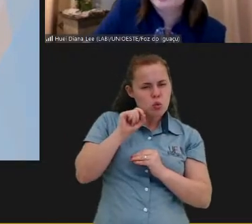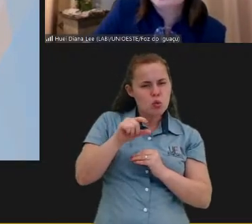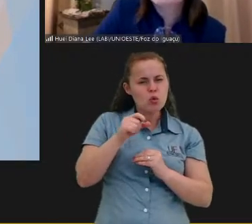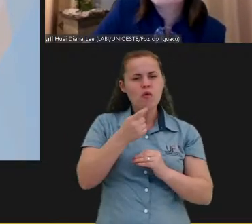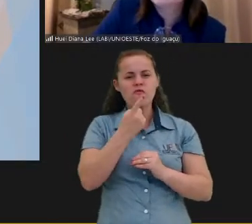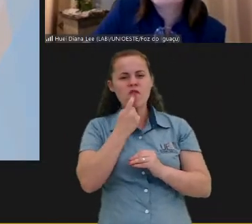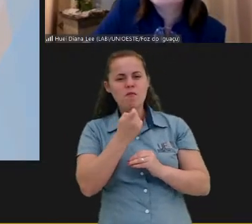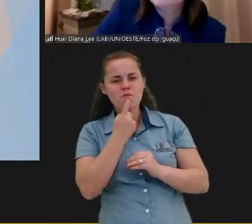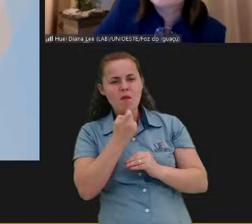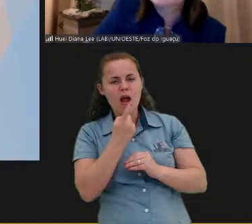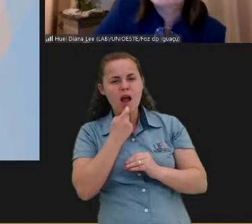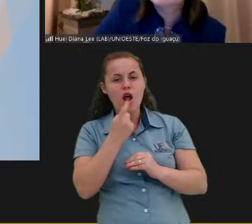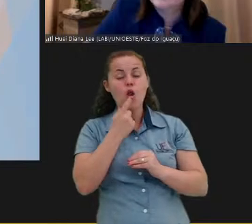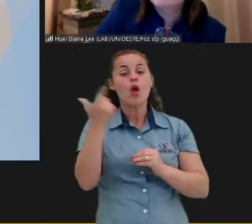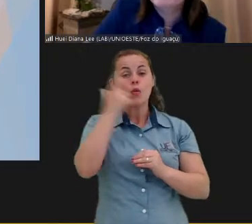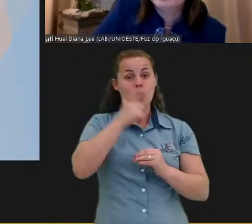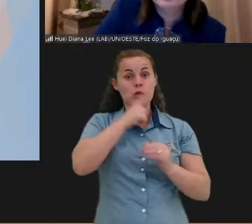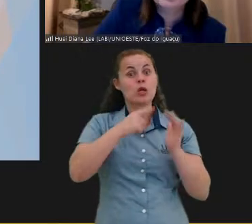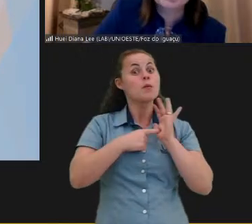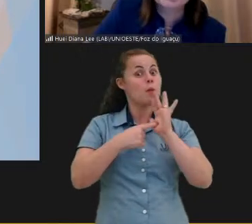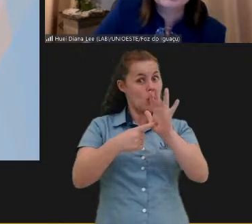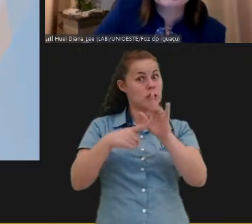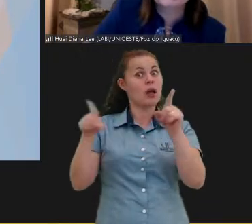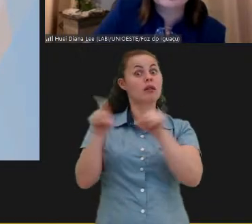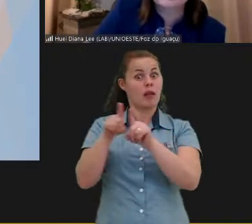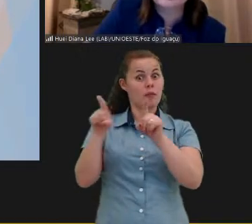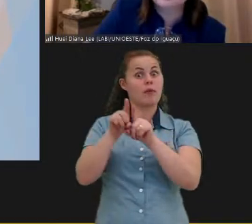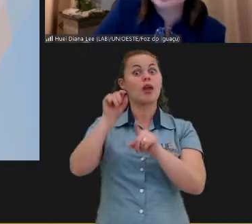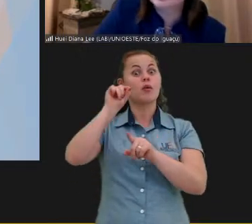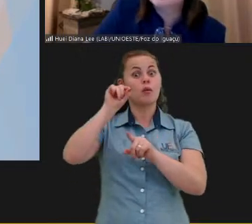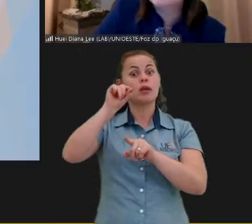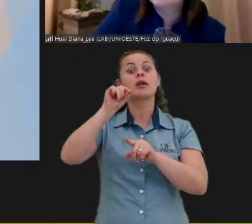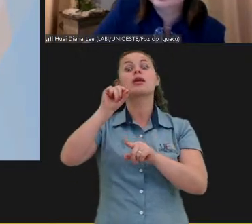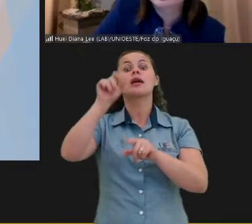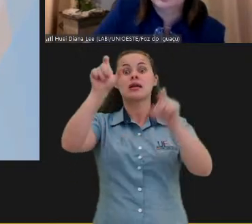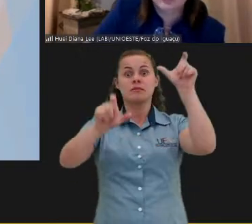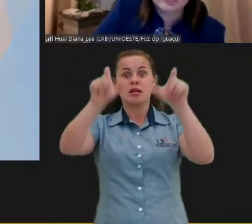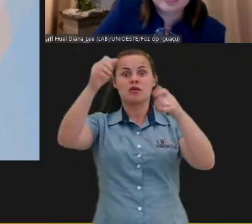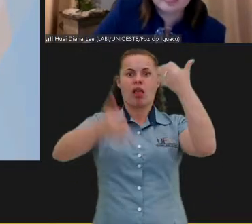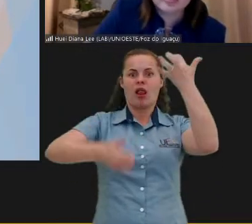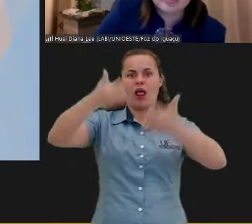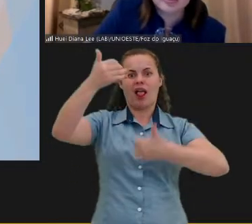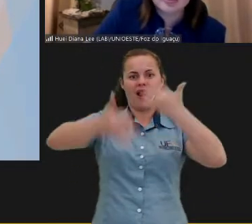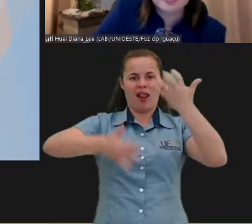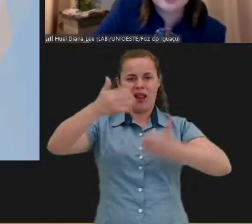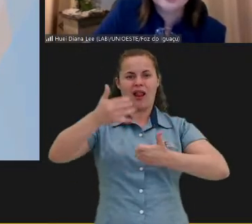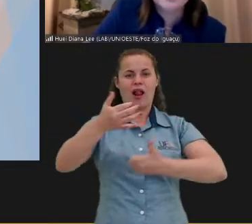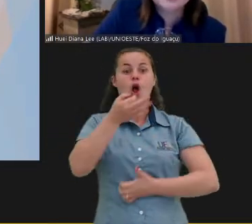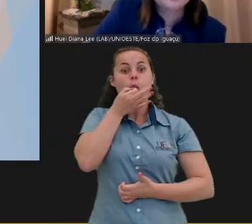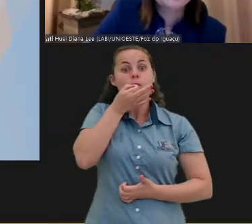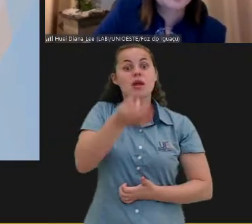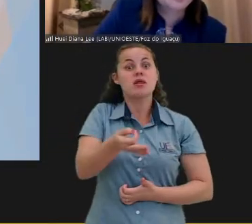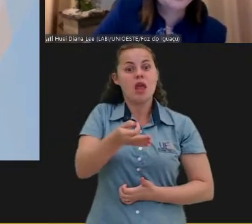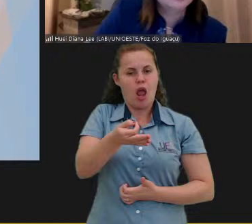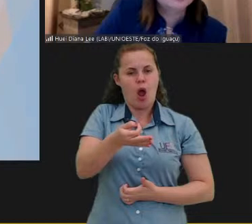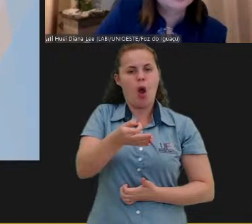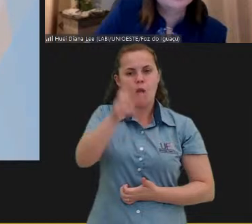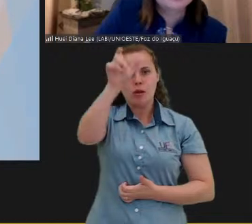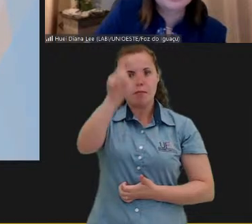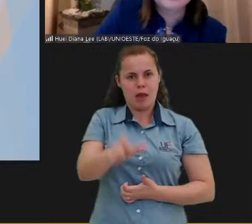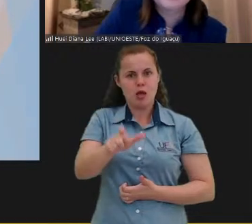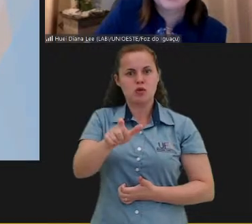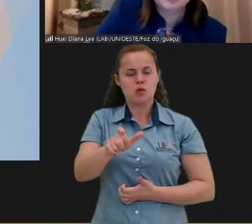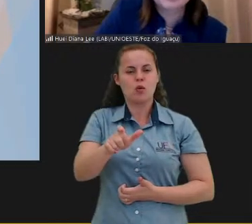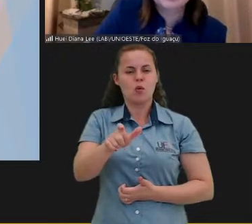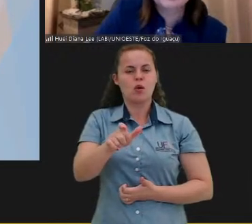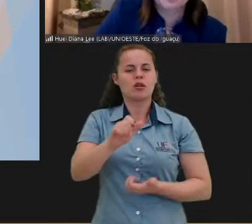né? Conseguiam mostrar aqui também o que as pessoas estavam falando e achando dos jogadores. E outra coisa muito